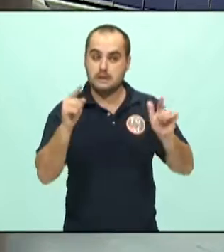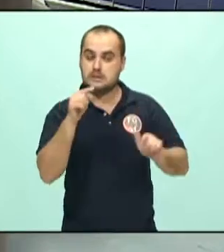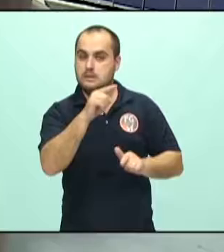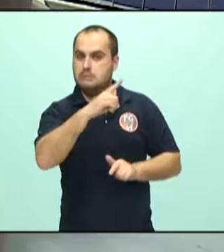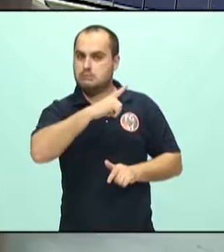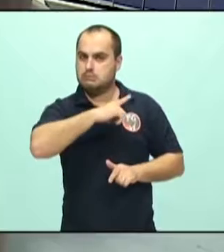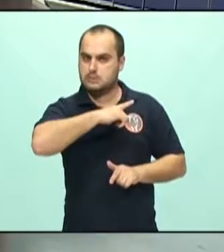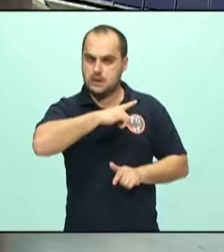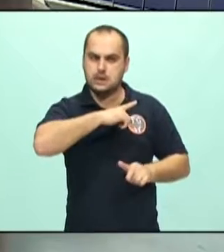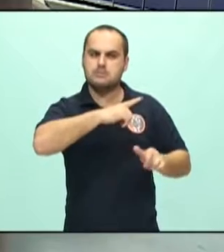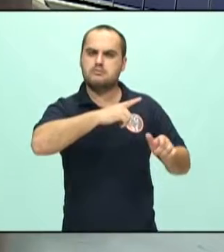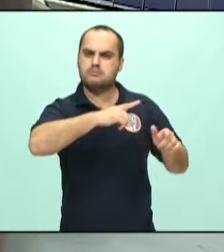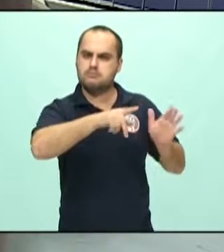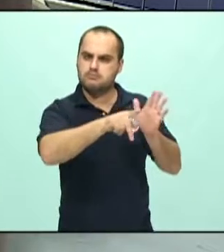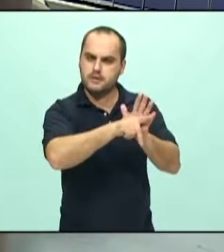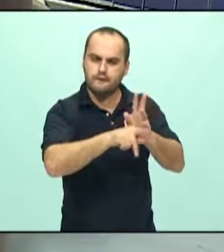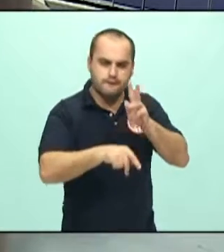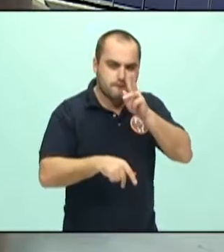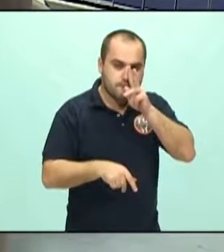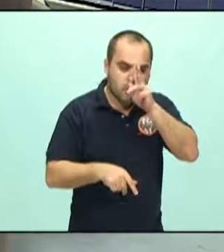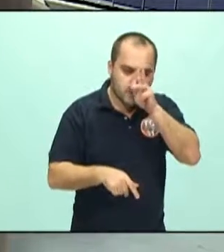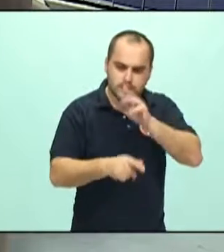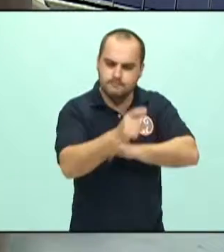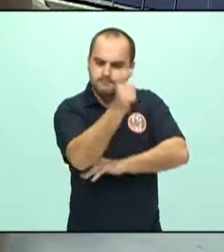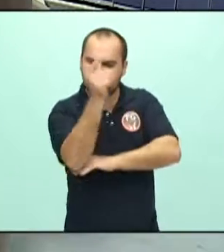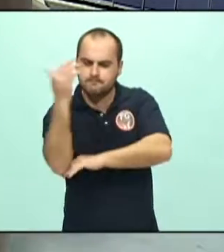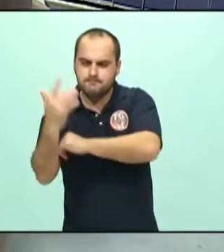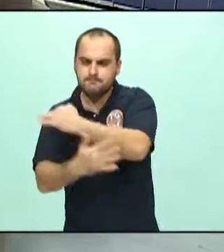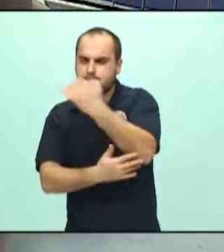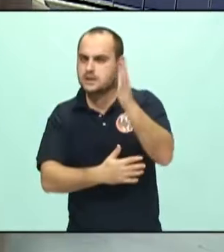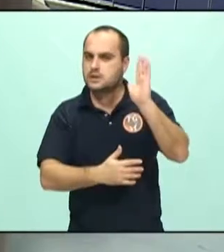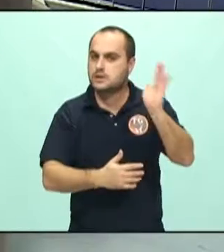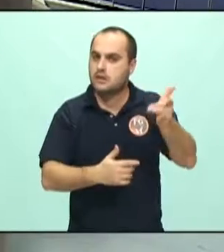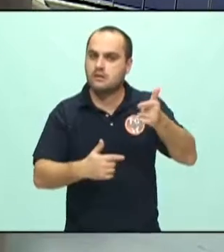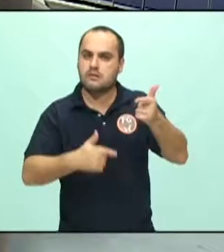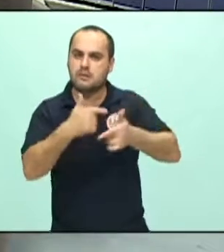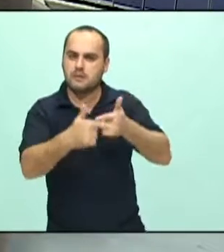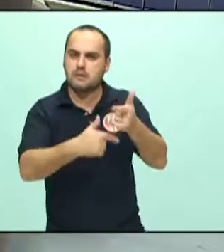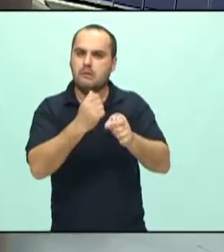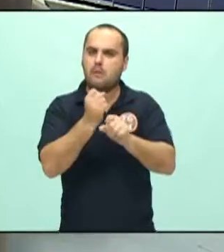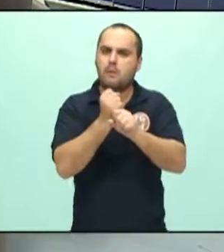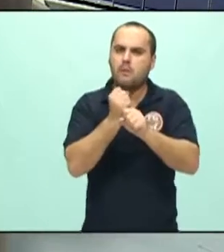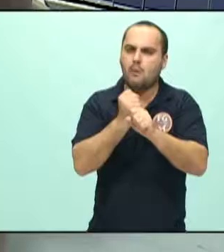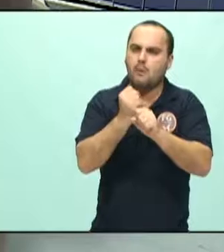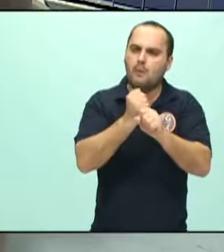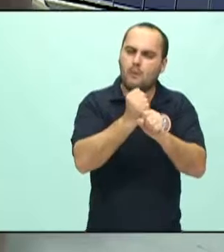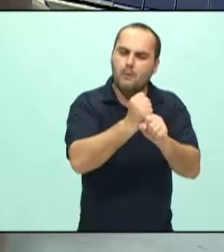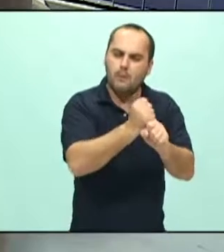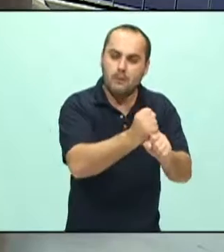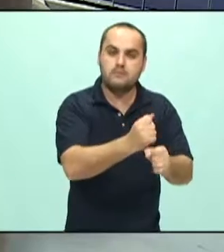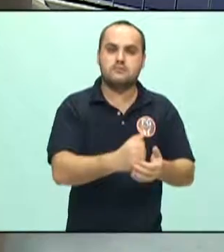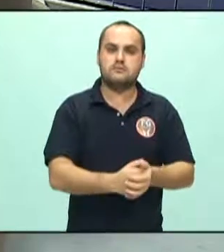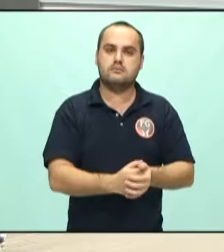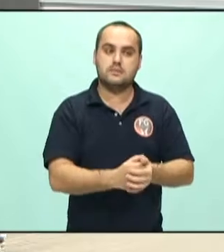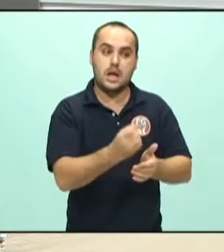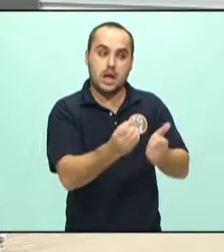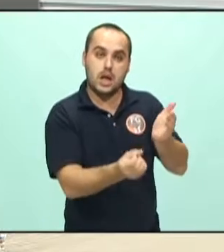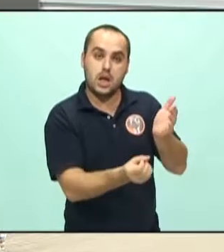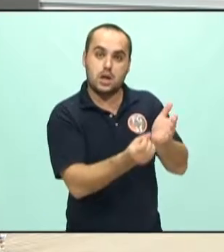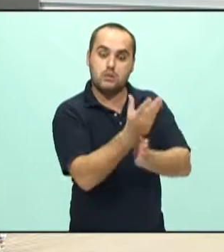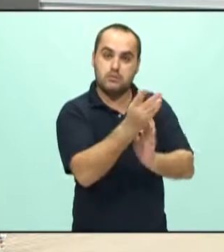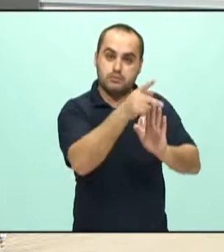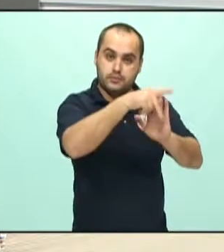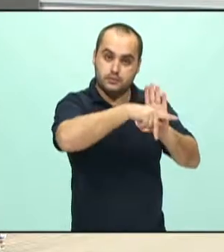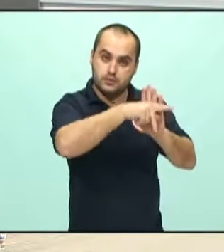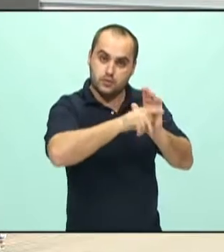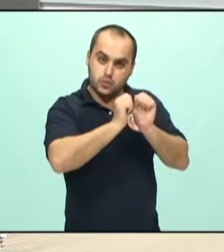ele tem trabalhado muito nessa área e ele desenvolver um projeto junto com os alunos de uma eco barreira